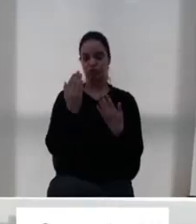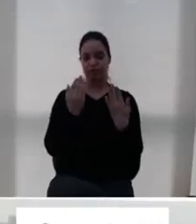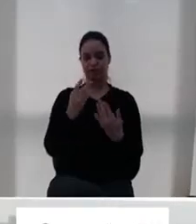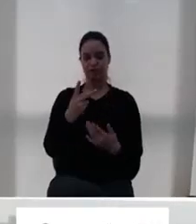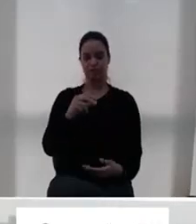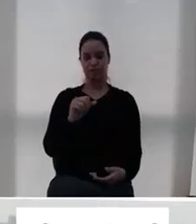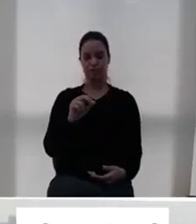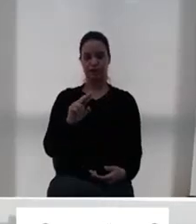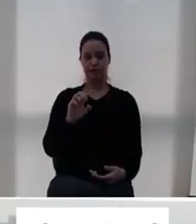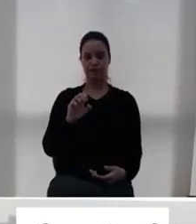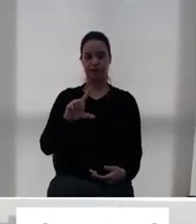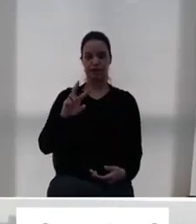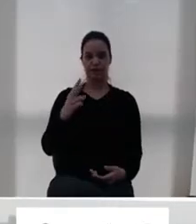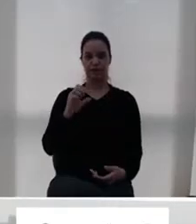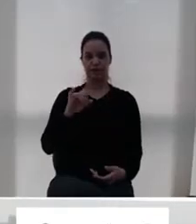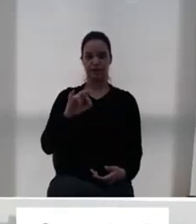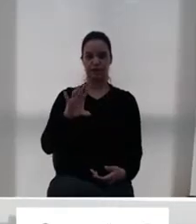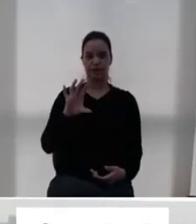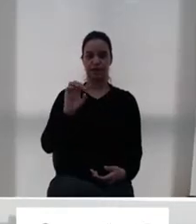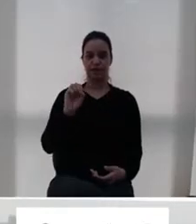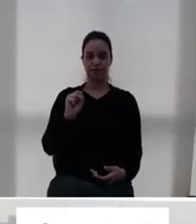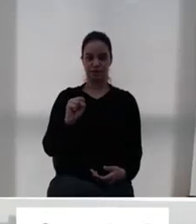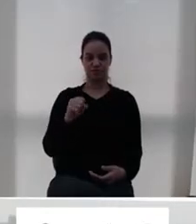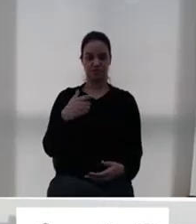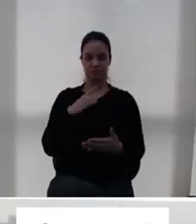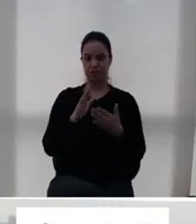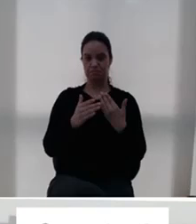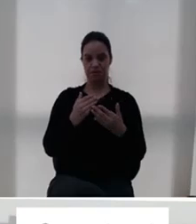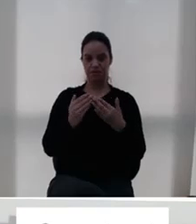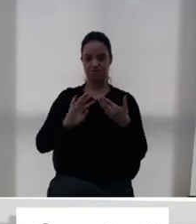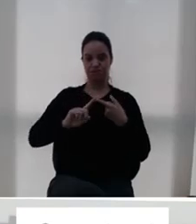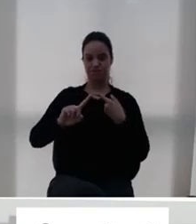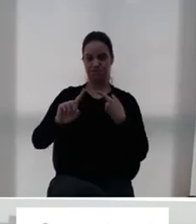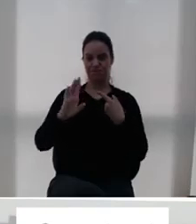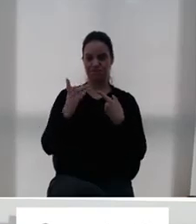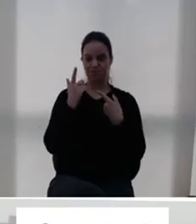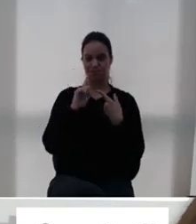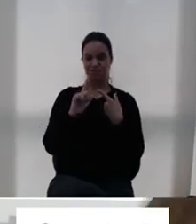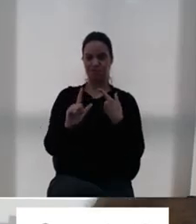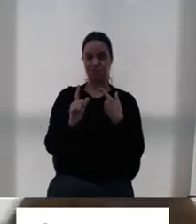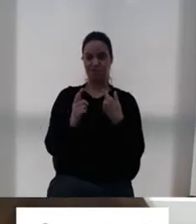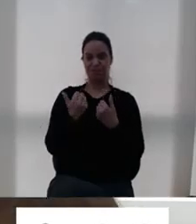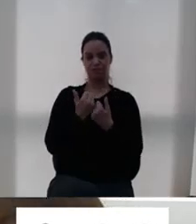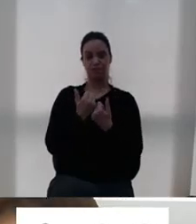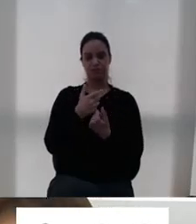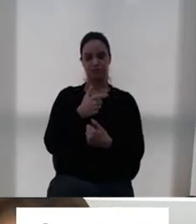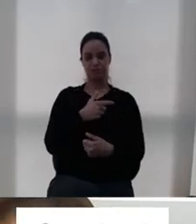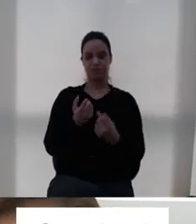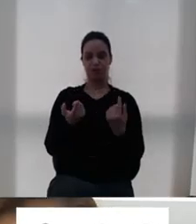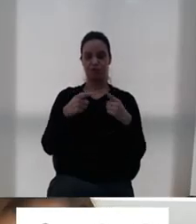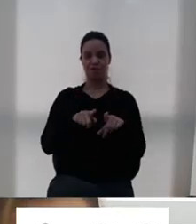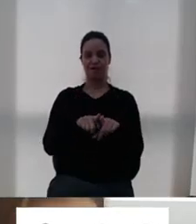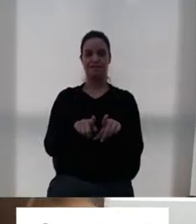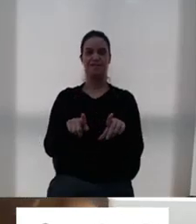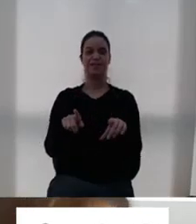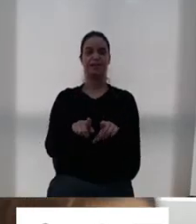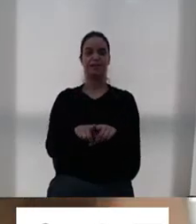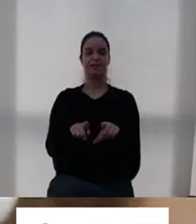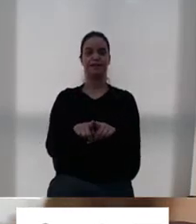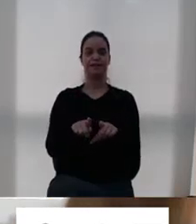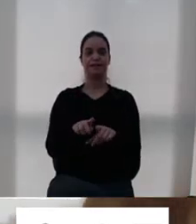gente tenta chegar até essa população, apesar dessa distância. Tivemos recentemente uma parceria com a FUNAI para retificação